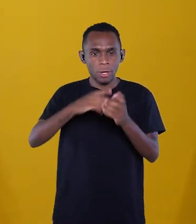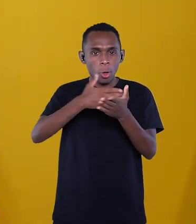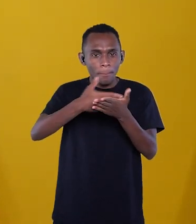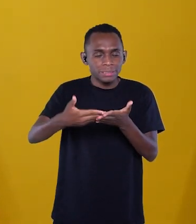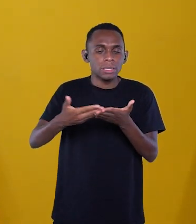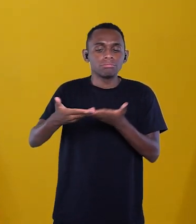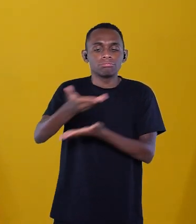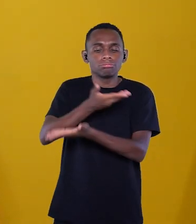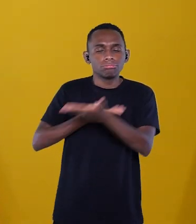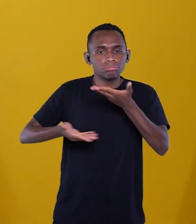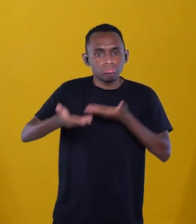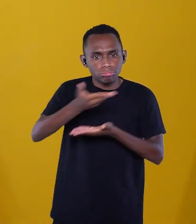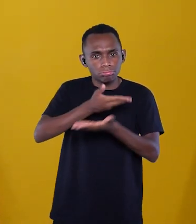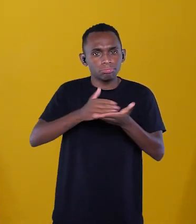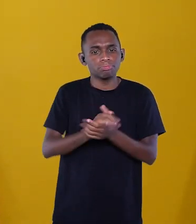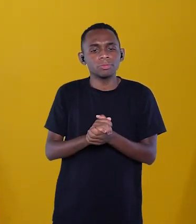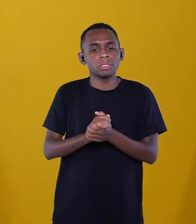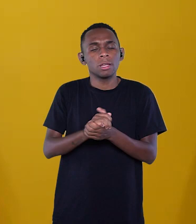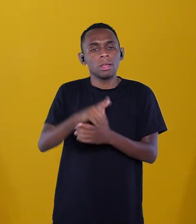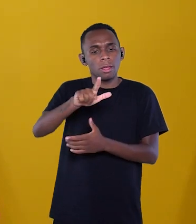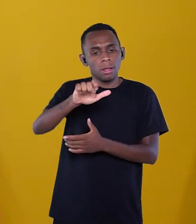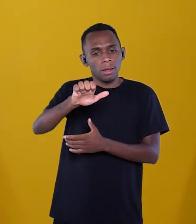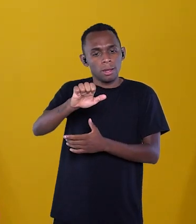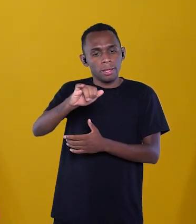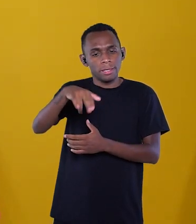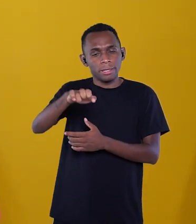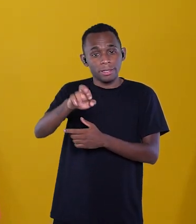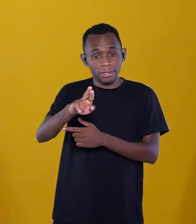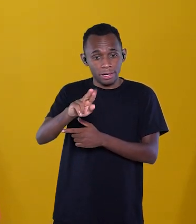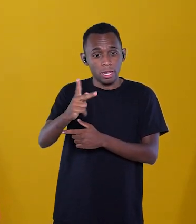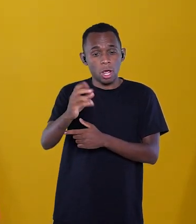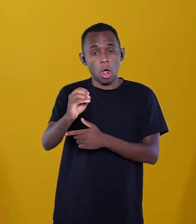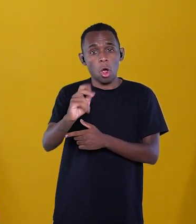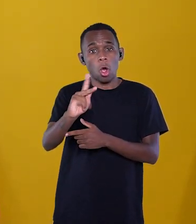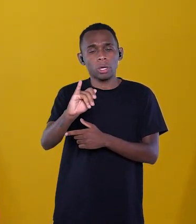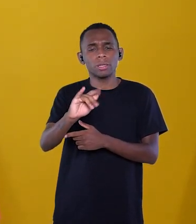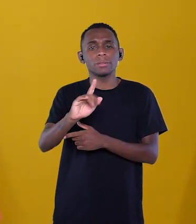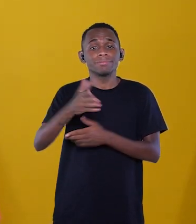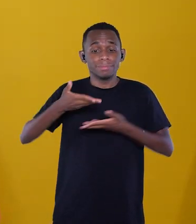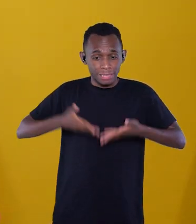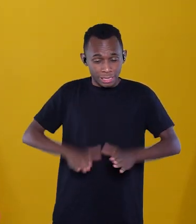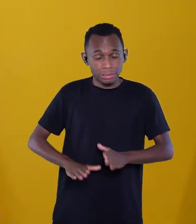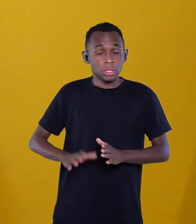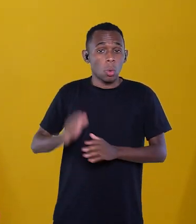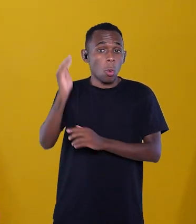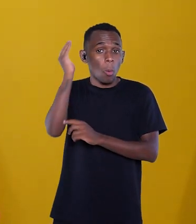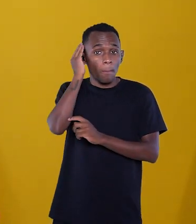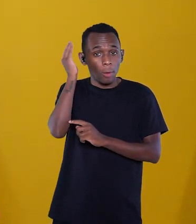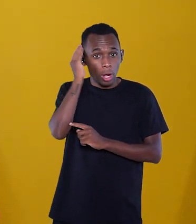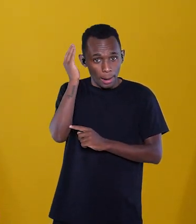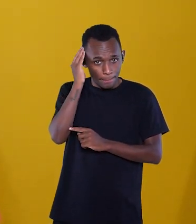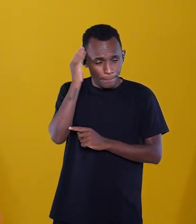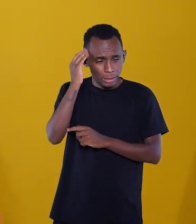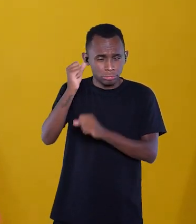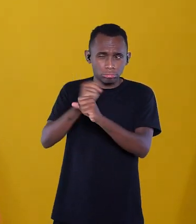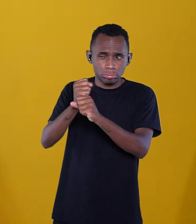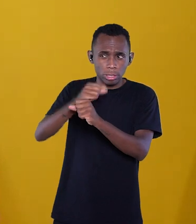iniciar nossa conversa com a Leine Roque. Ela nasceu em Cuiabá, no Mato Grosso,